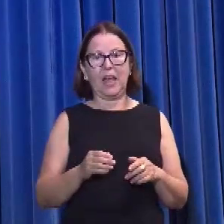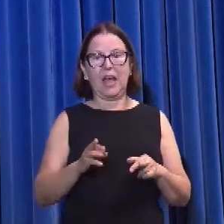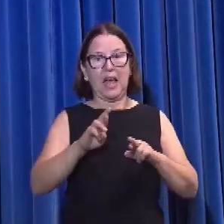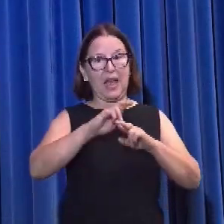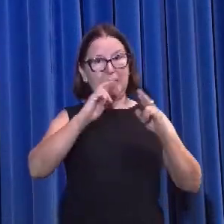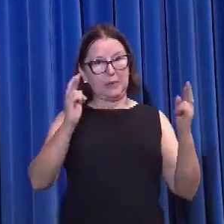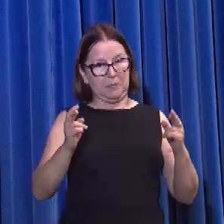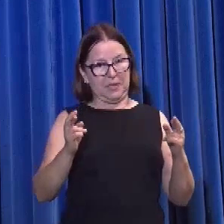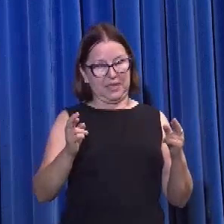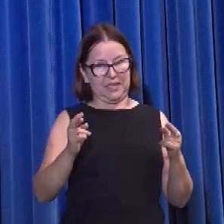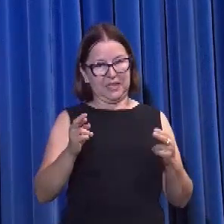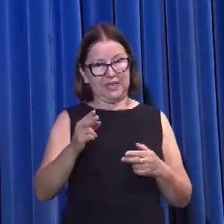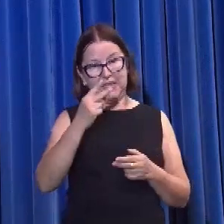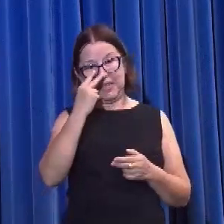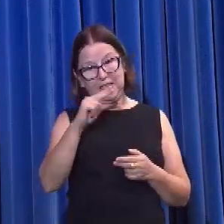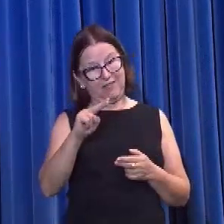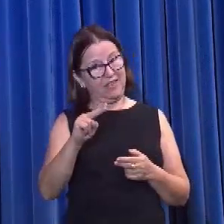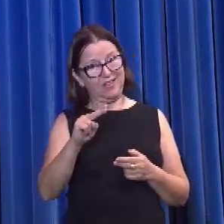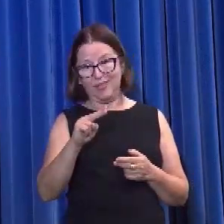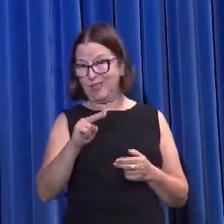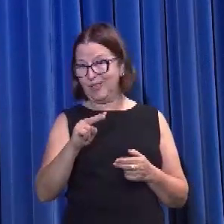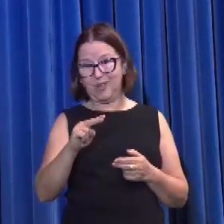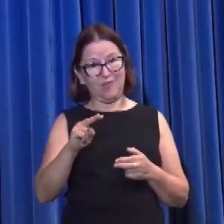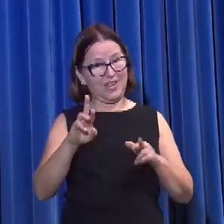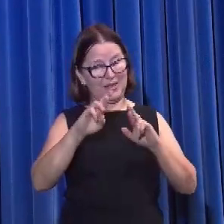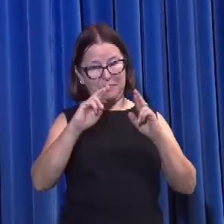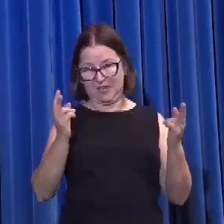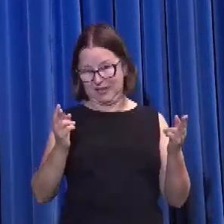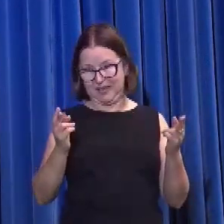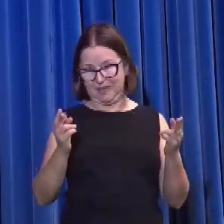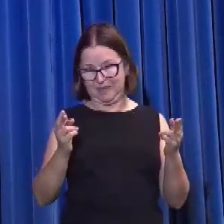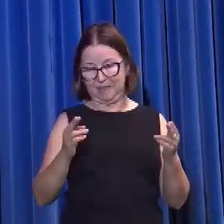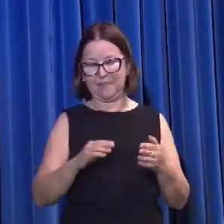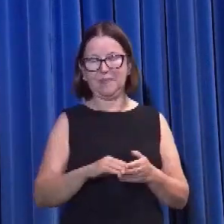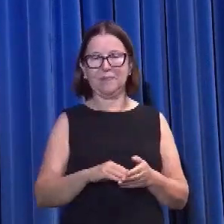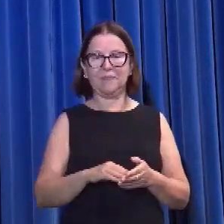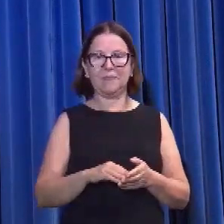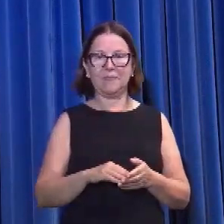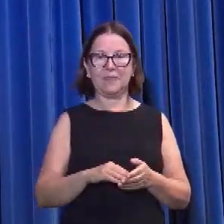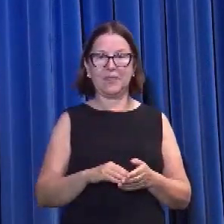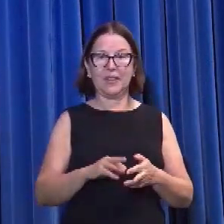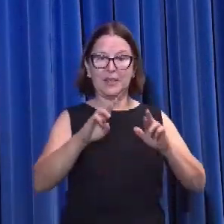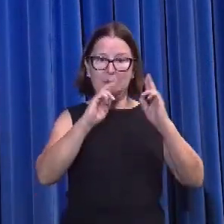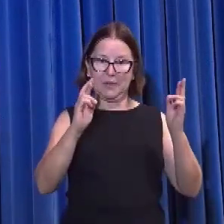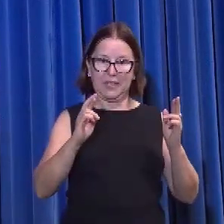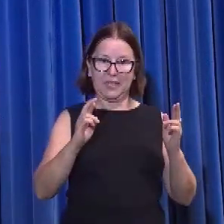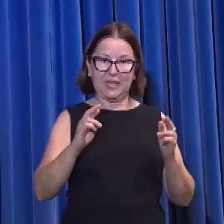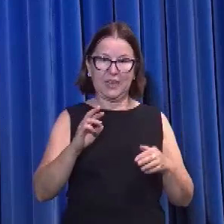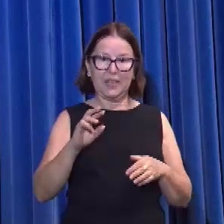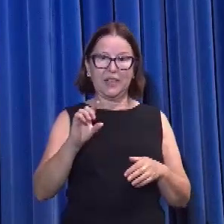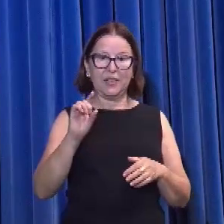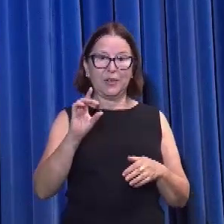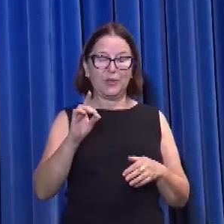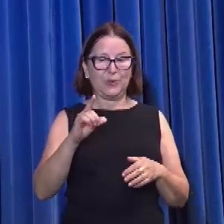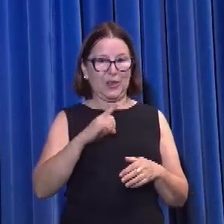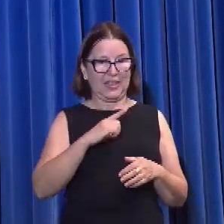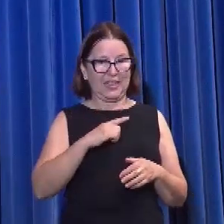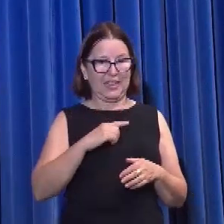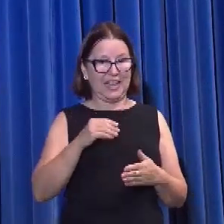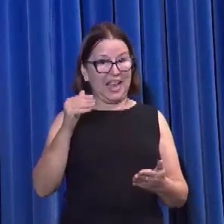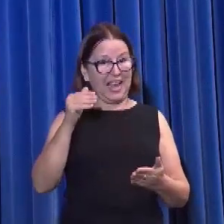esperança. Agora, a esperança eu só vou ter até chegar lá. Mas o